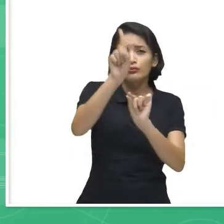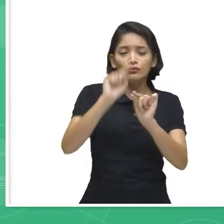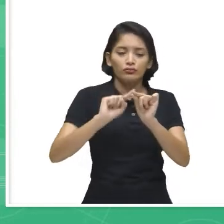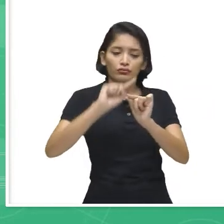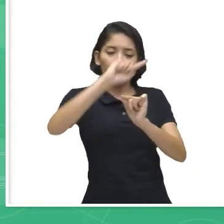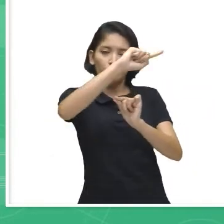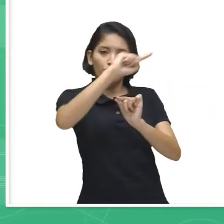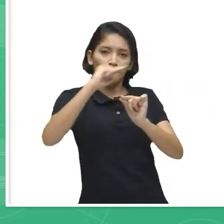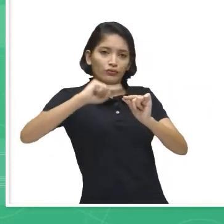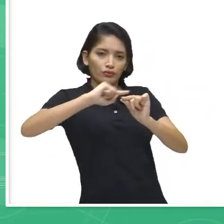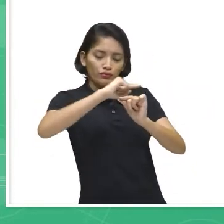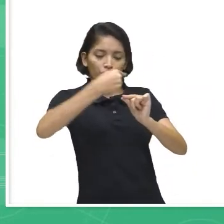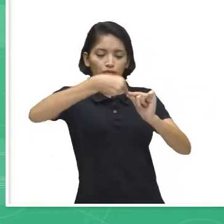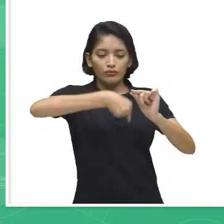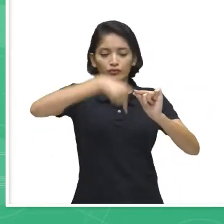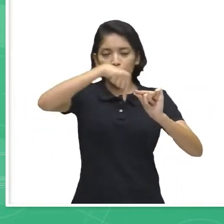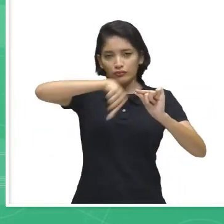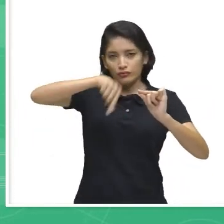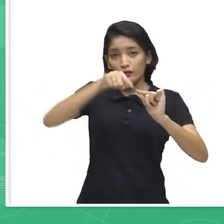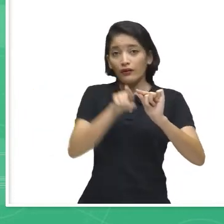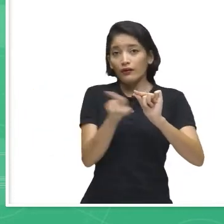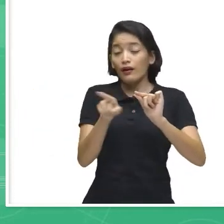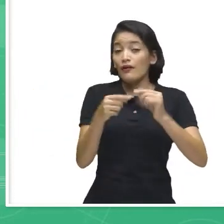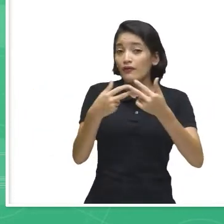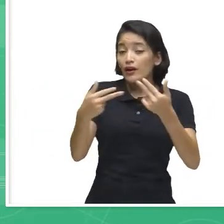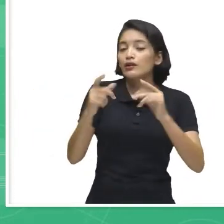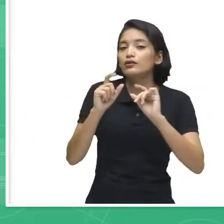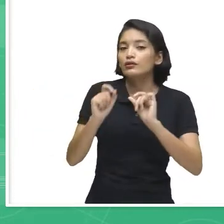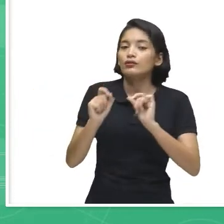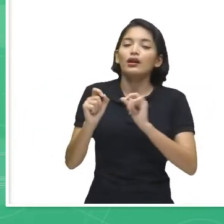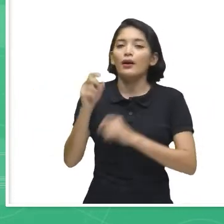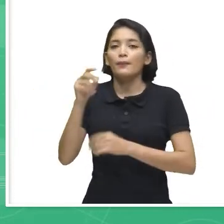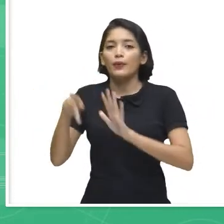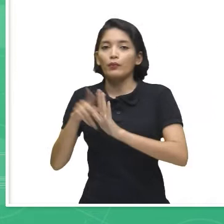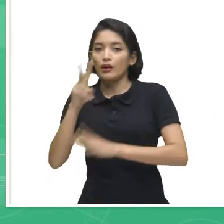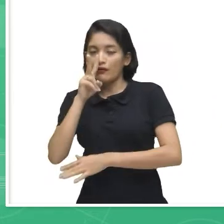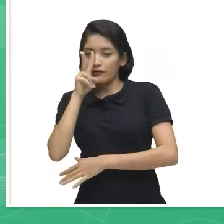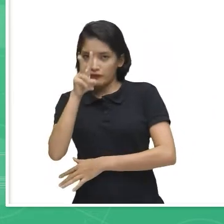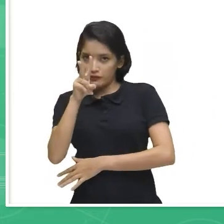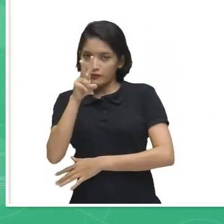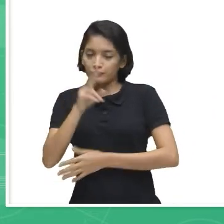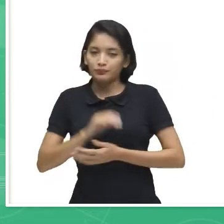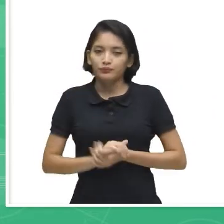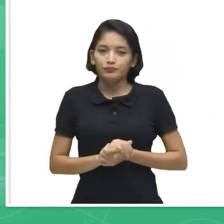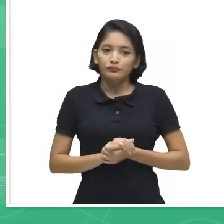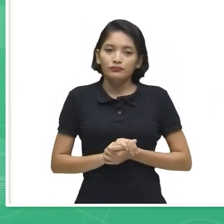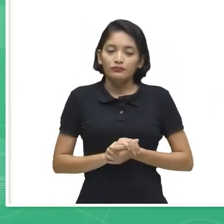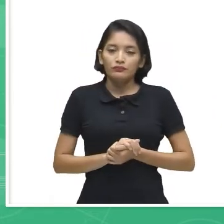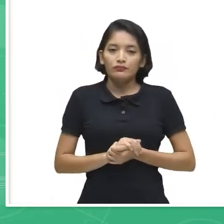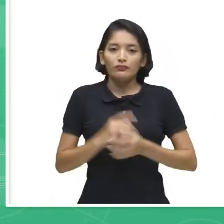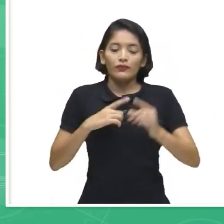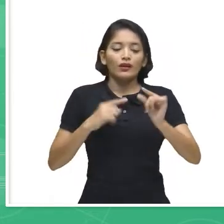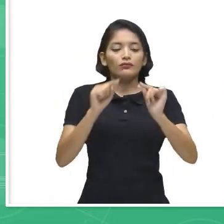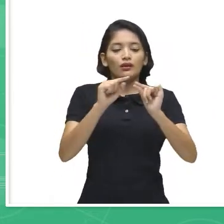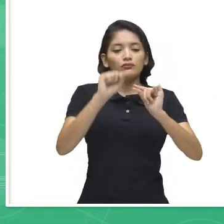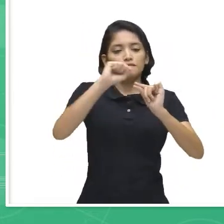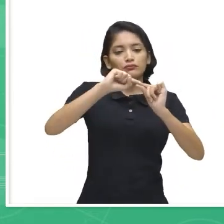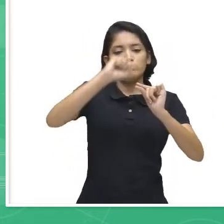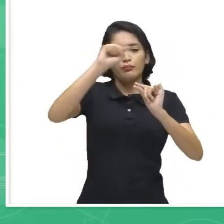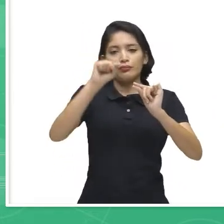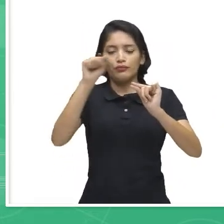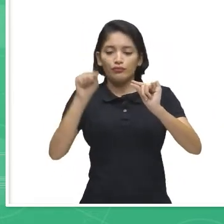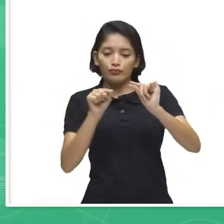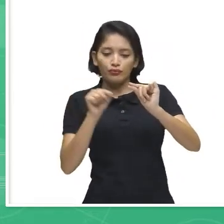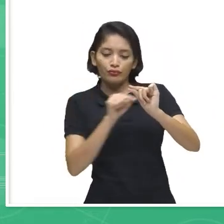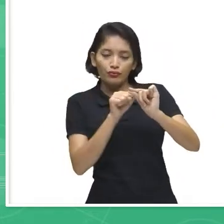seja, são divergentes, elas são as linhas de força. Veja aqui, olha, entre a linha de força e a superfície equipotencial, nós